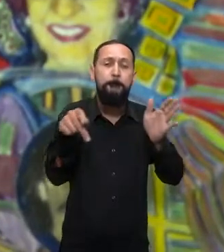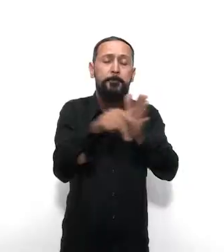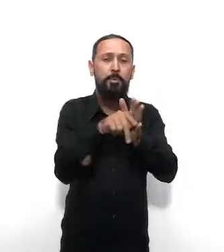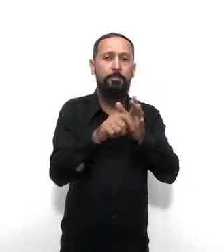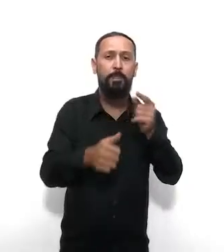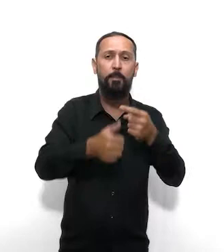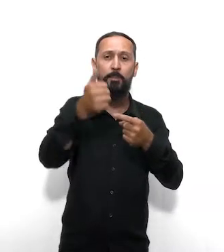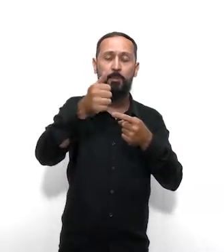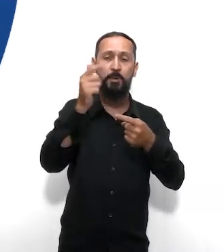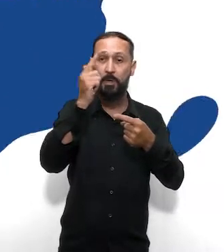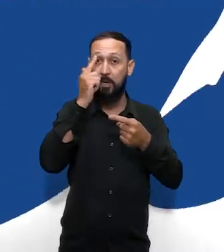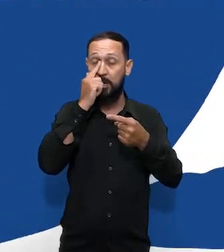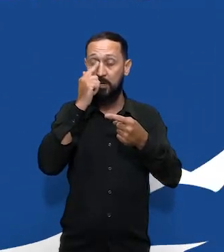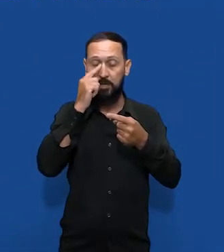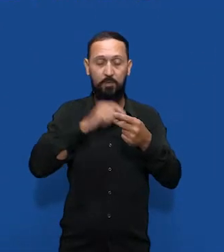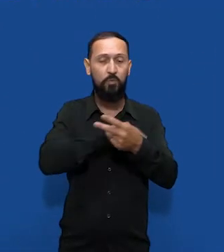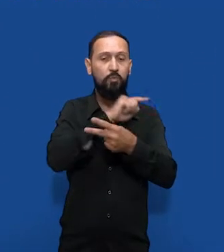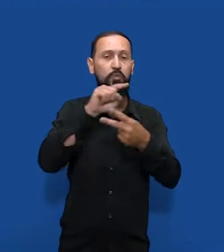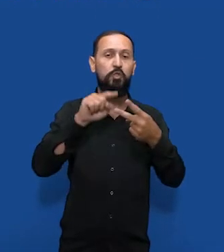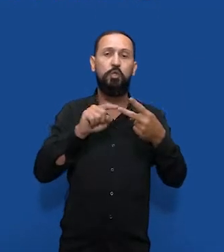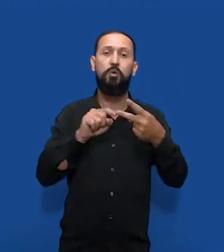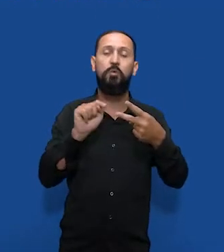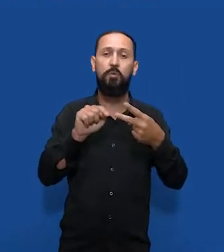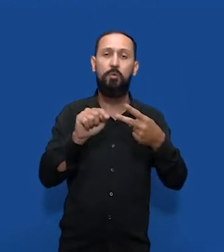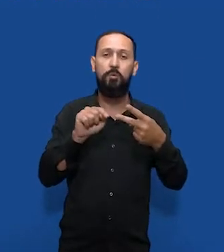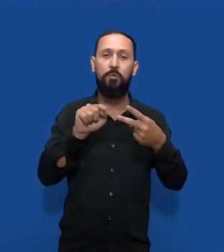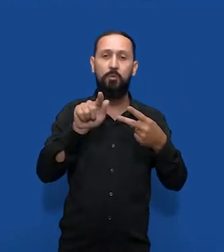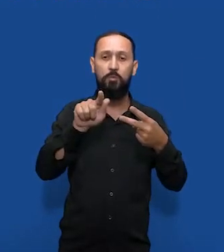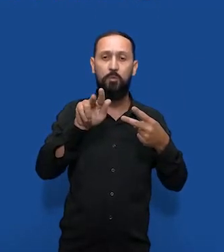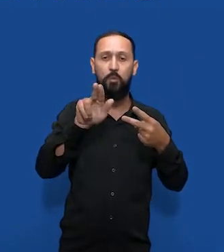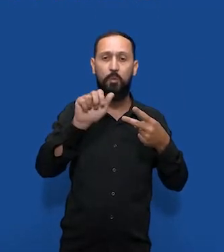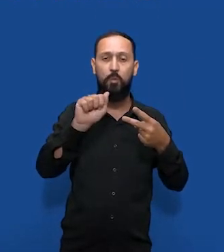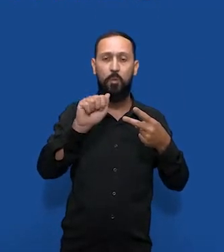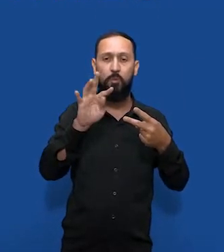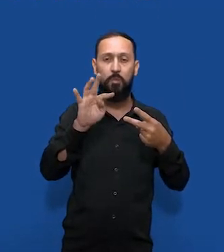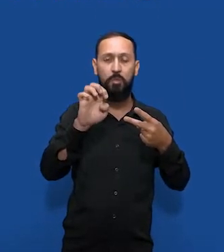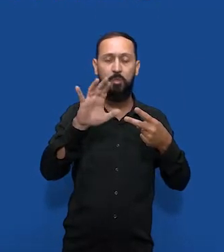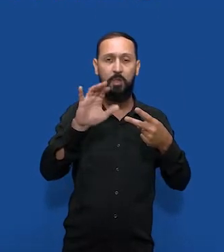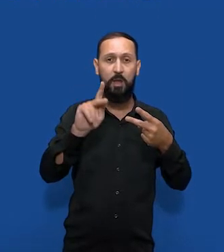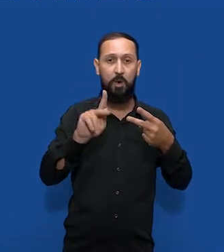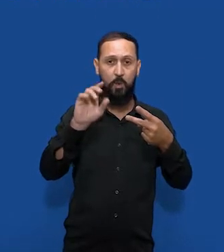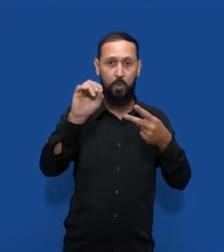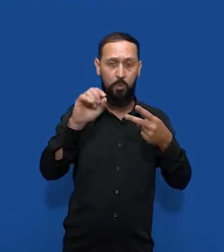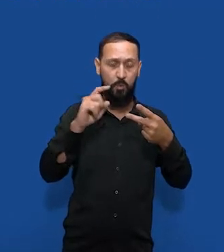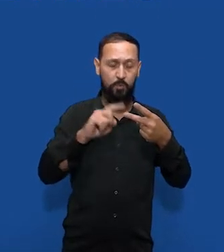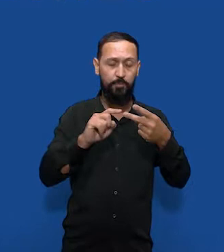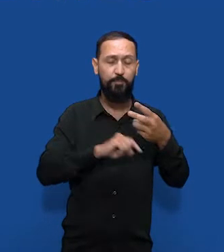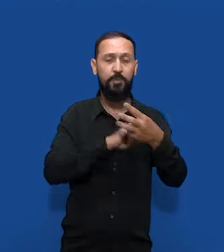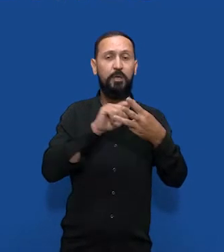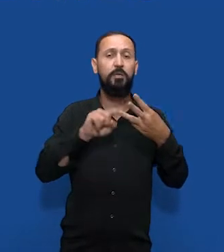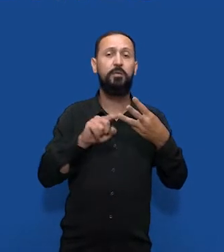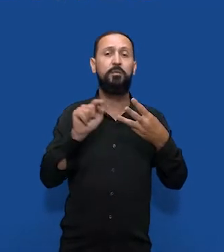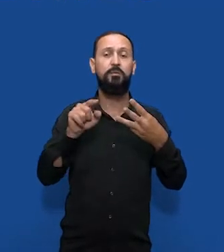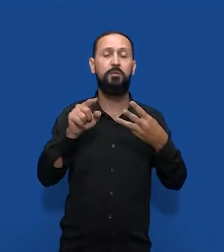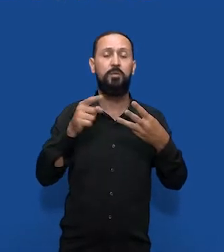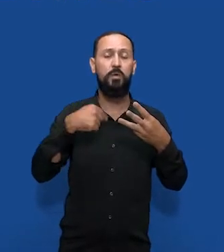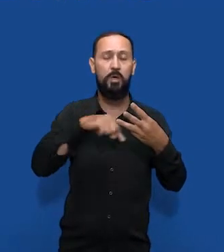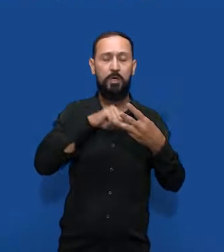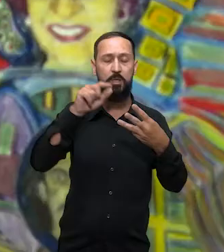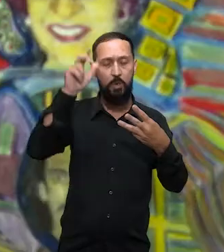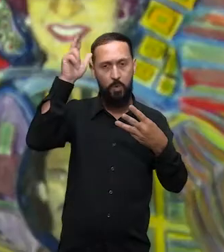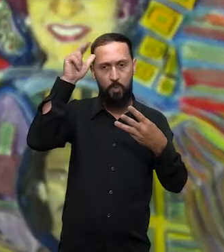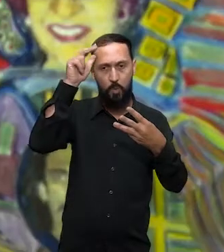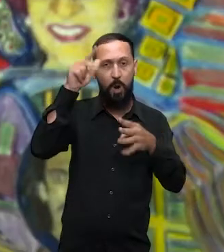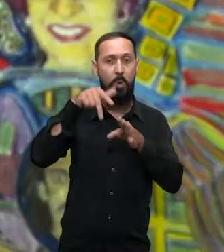significado. Primeiro, os gregos. Segundo, os guatalmatecos, da Guatemala. E, em terceiro, os